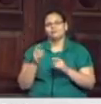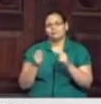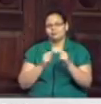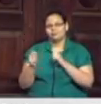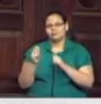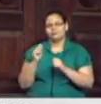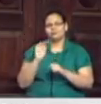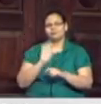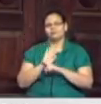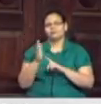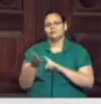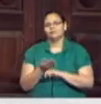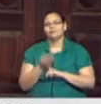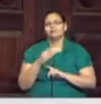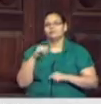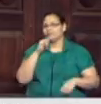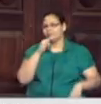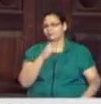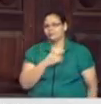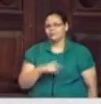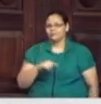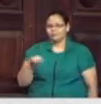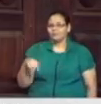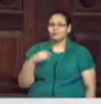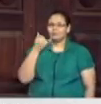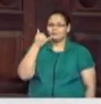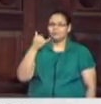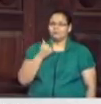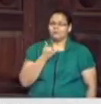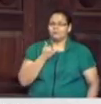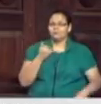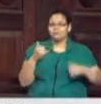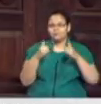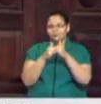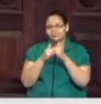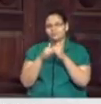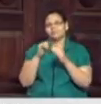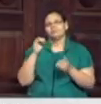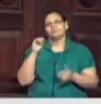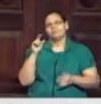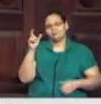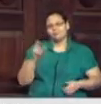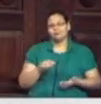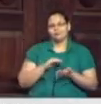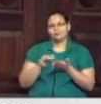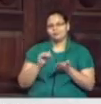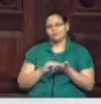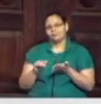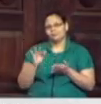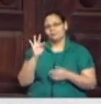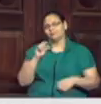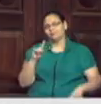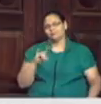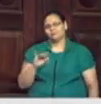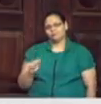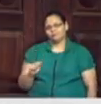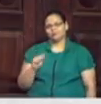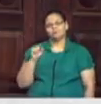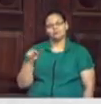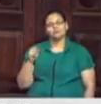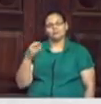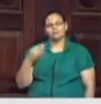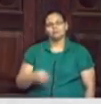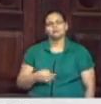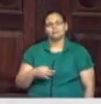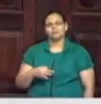Felizmente, ontem, depois de um périplo, recebi um telefonema do secretário de Estado de Fazenda, senhor Gustavo Barbosa, confirmando